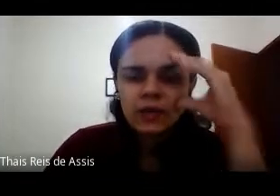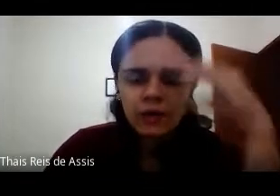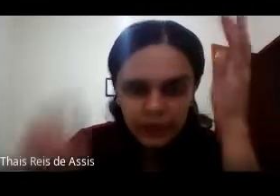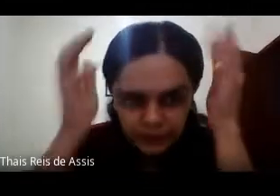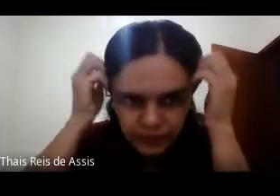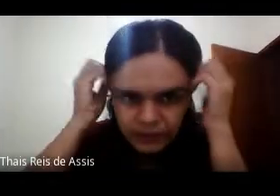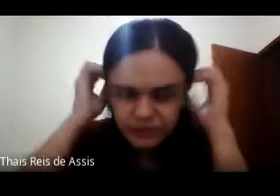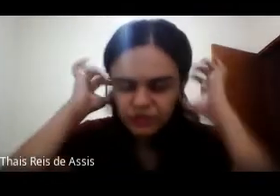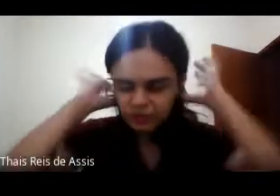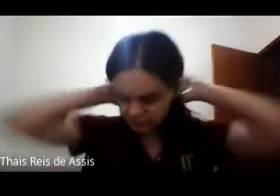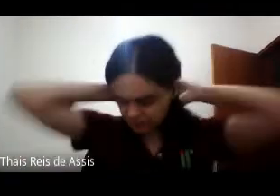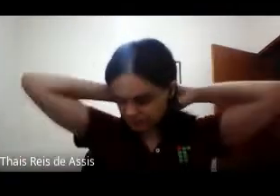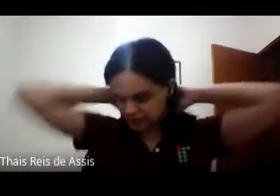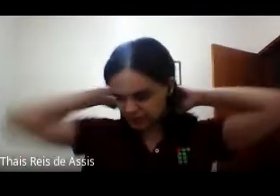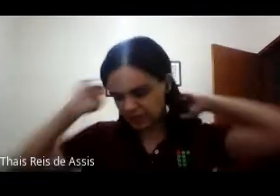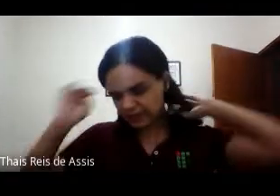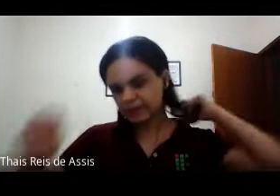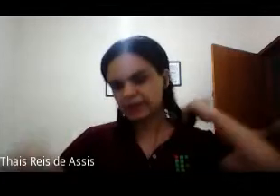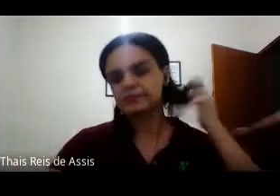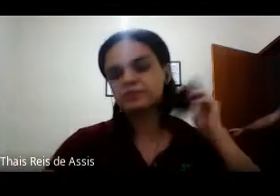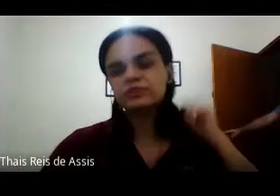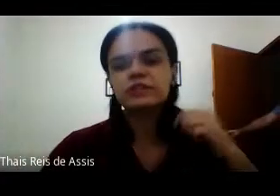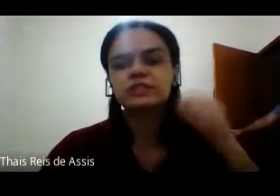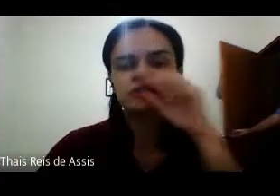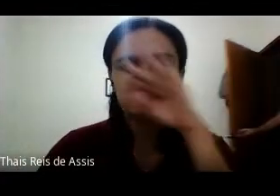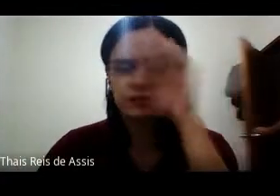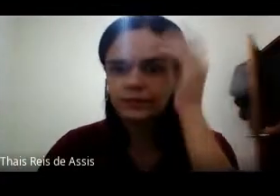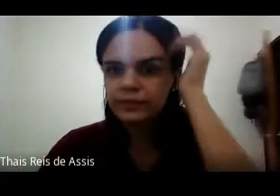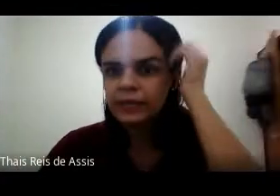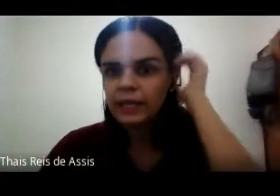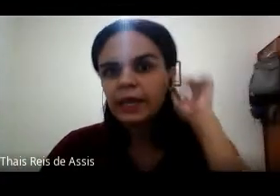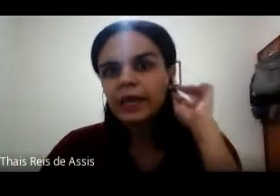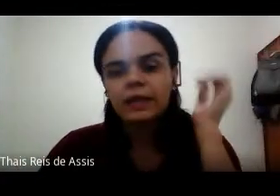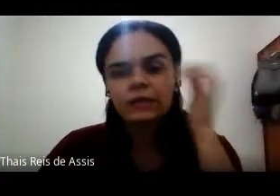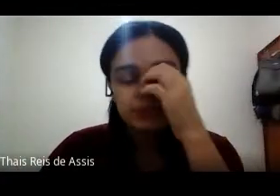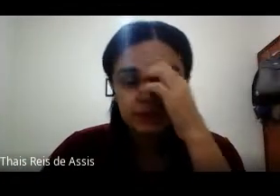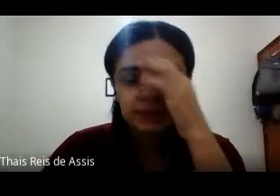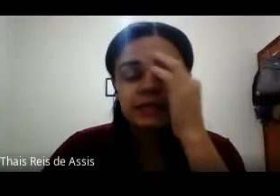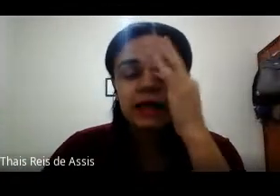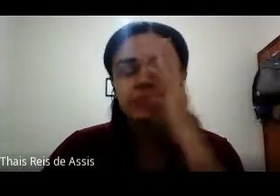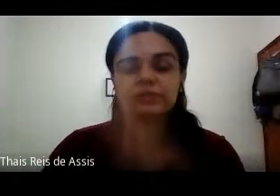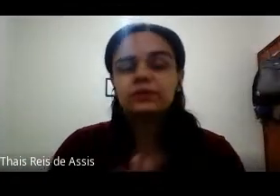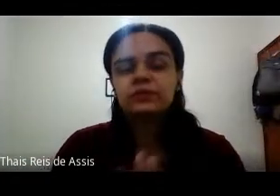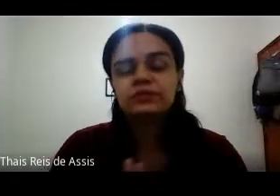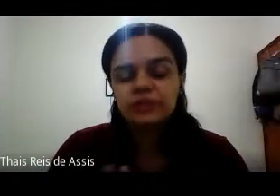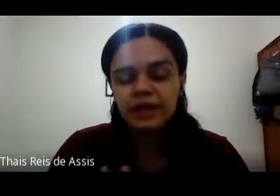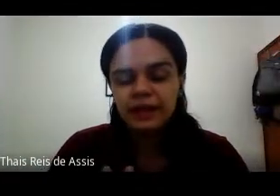ele coloca, e a gente chegou mais ou menos isso aqui, na questão de que a gente vive em uma